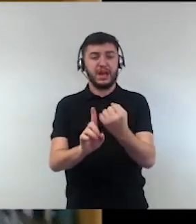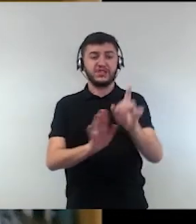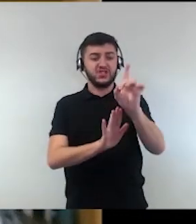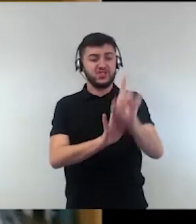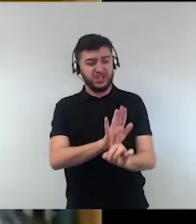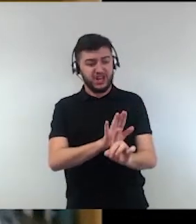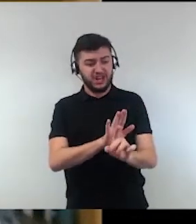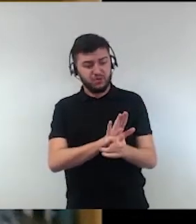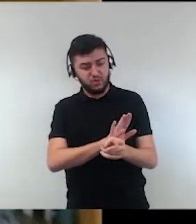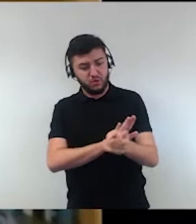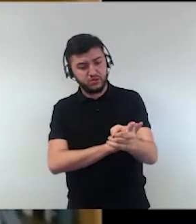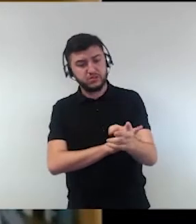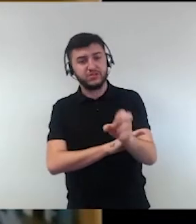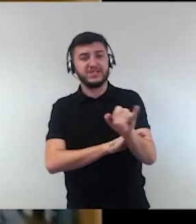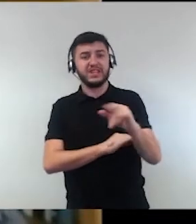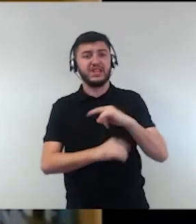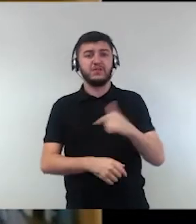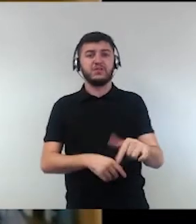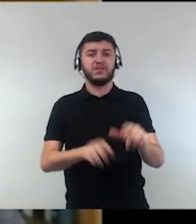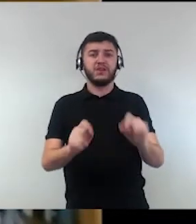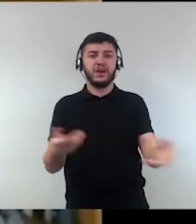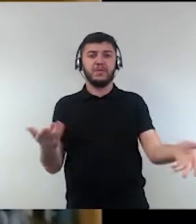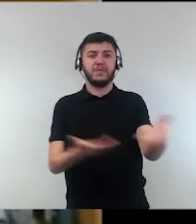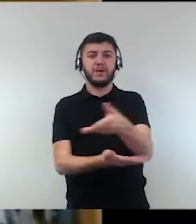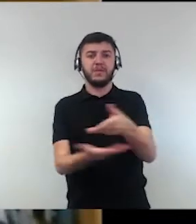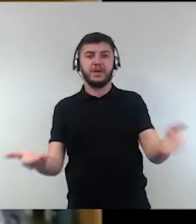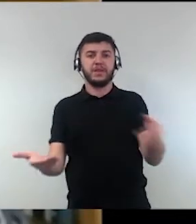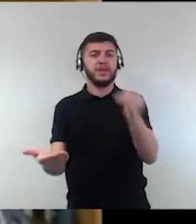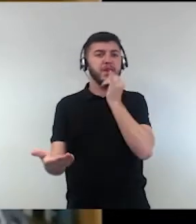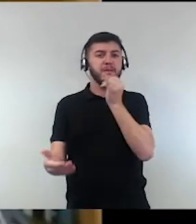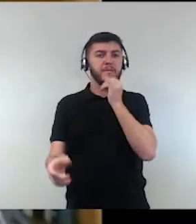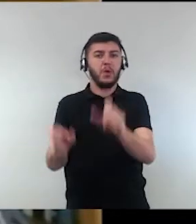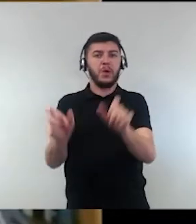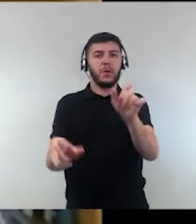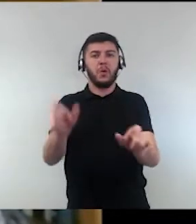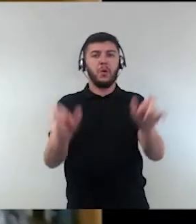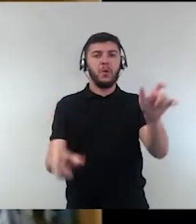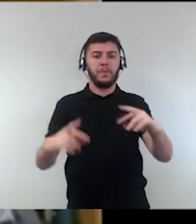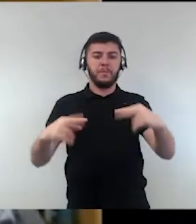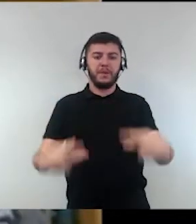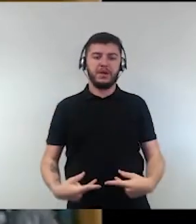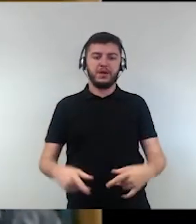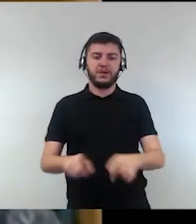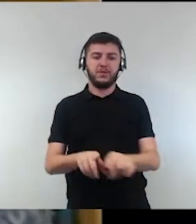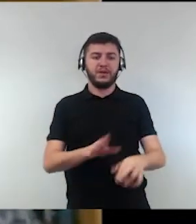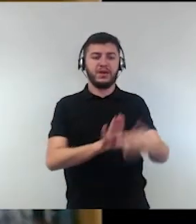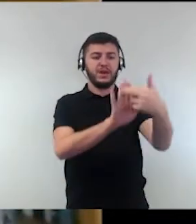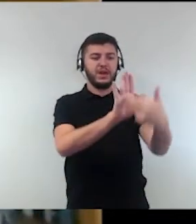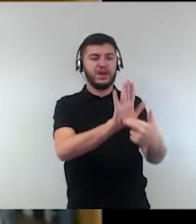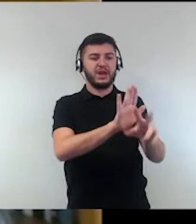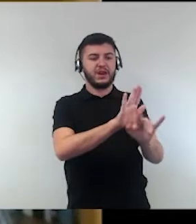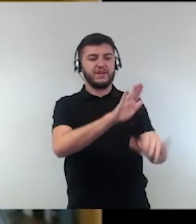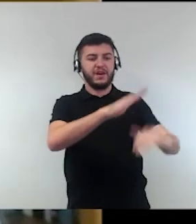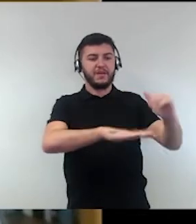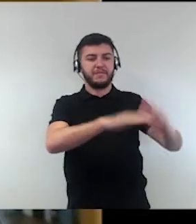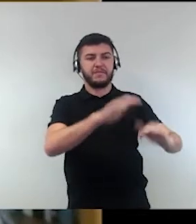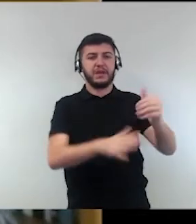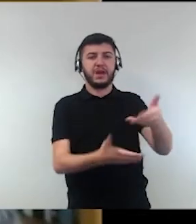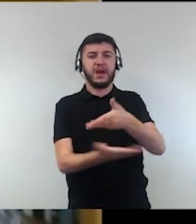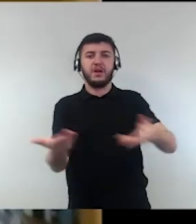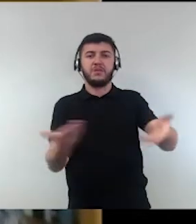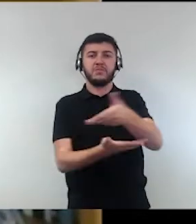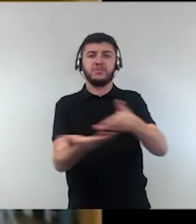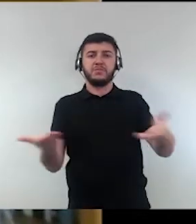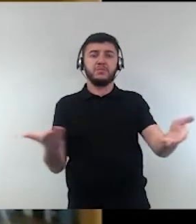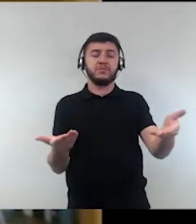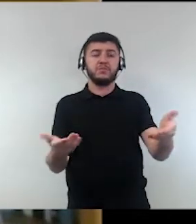uma compreensão do humano por meio das normas que se tenta aplicar? A literatura, então, nesse